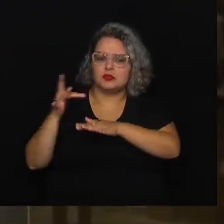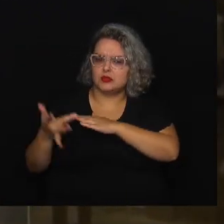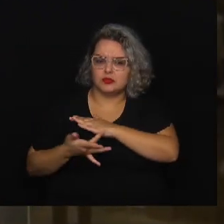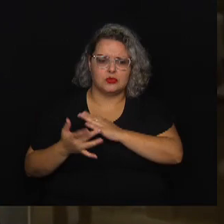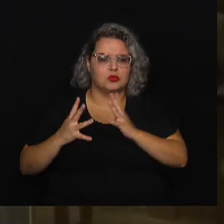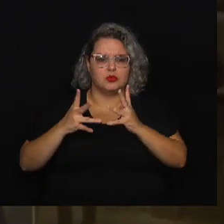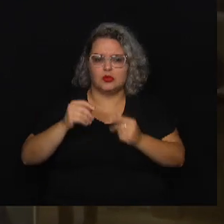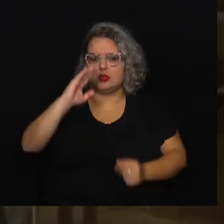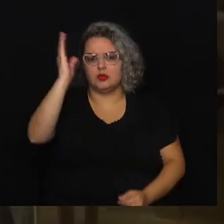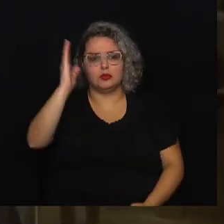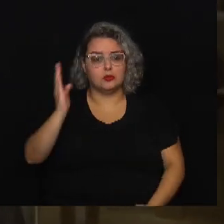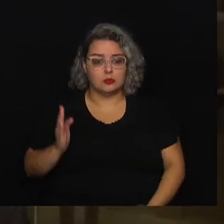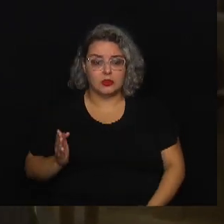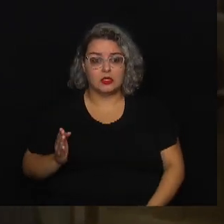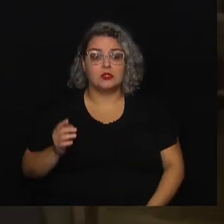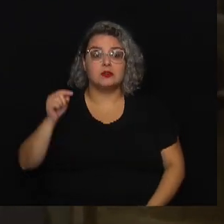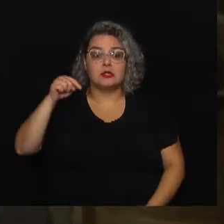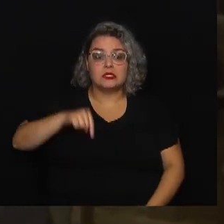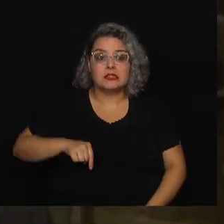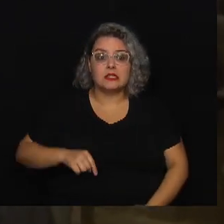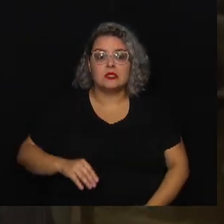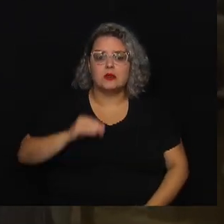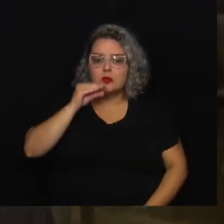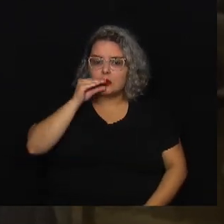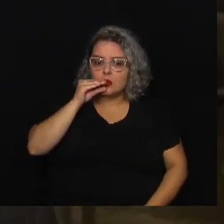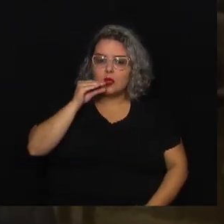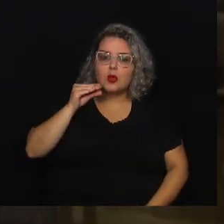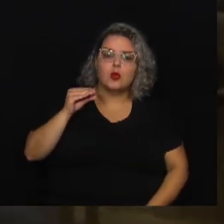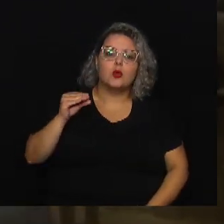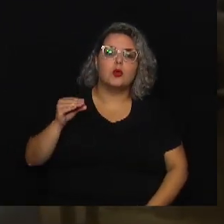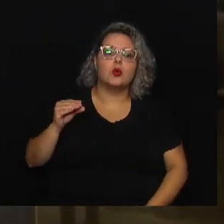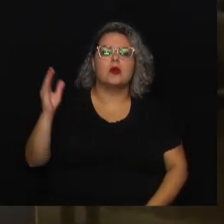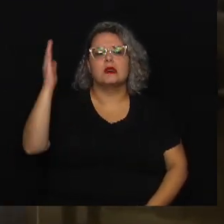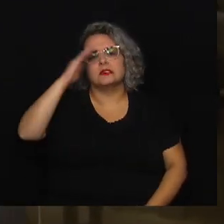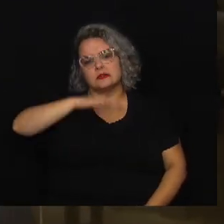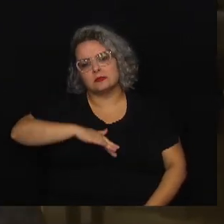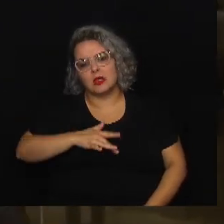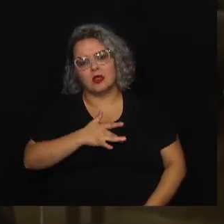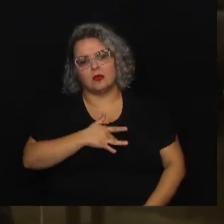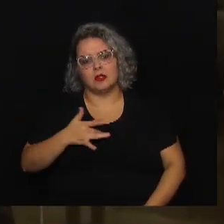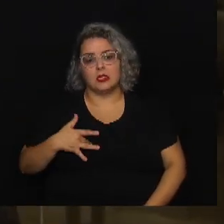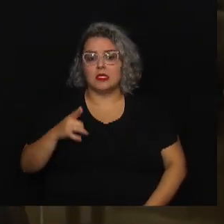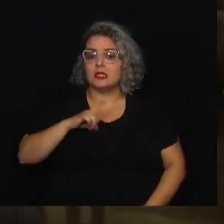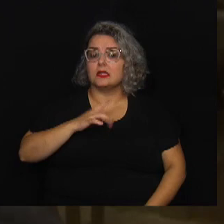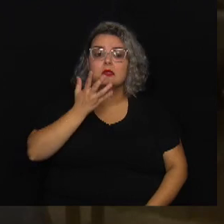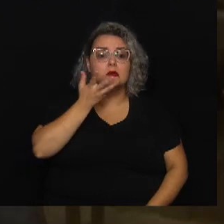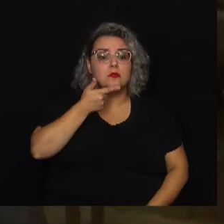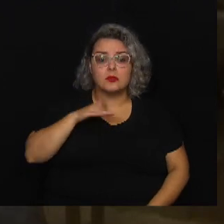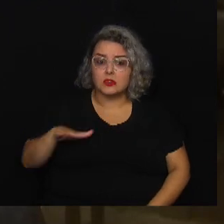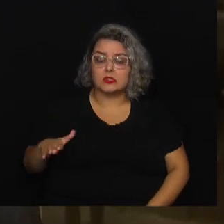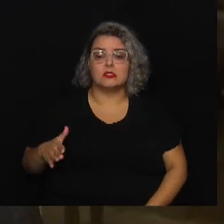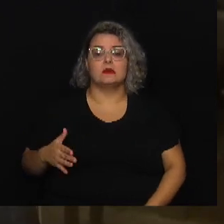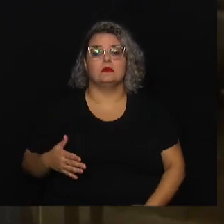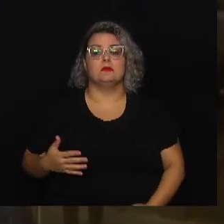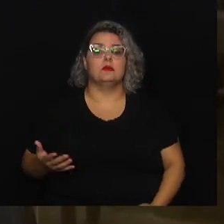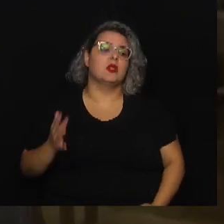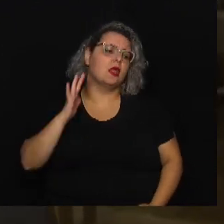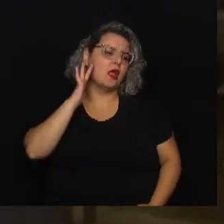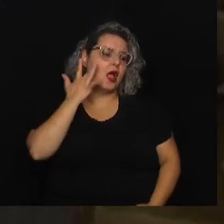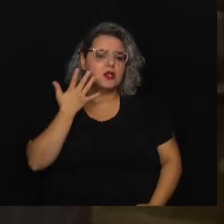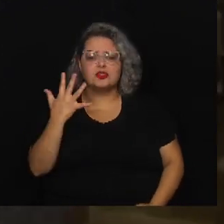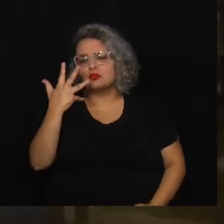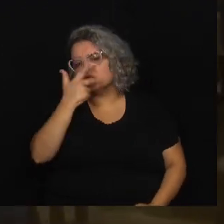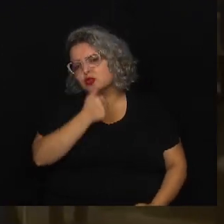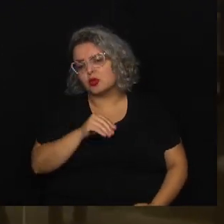inteiro que esse cigarro faz muito mal à saúde. E nós temos crianças que são levadas porque acham bonito que esses